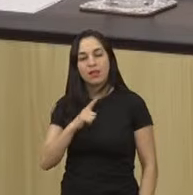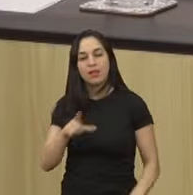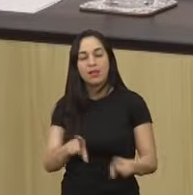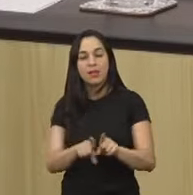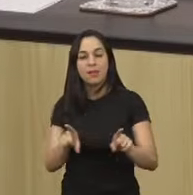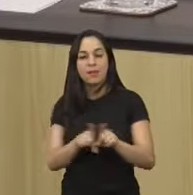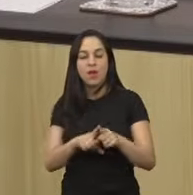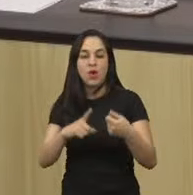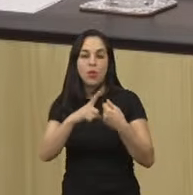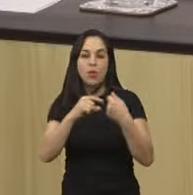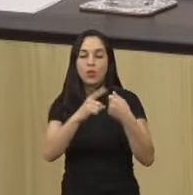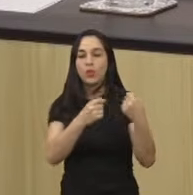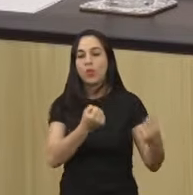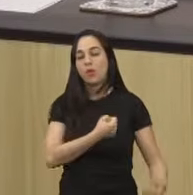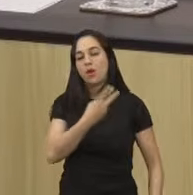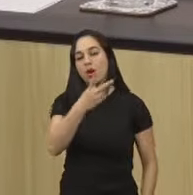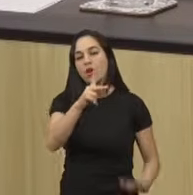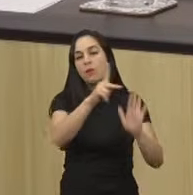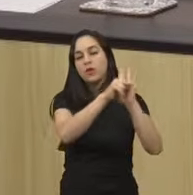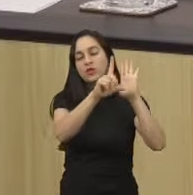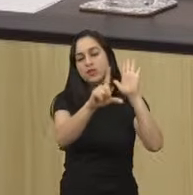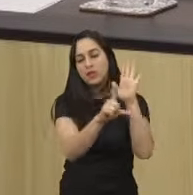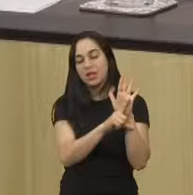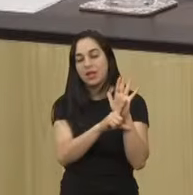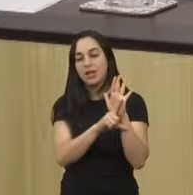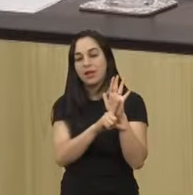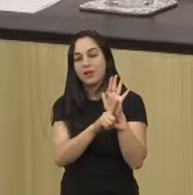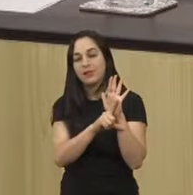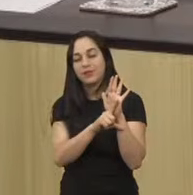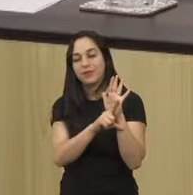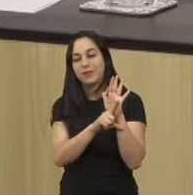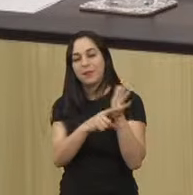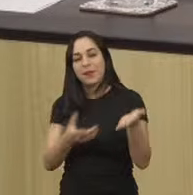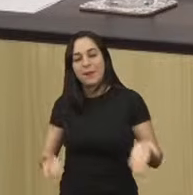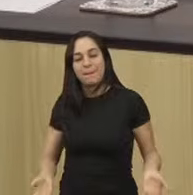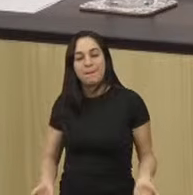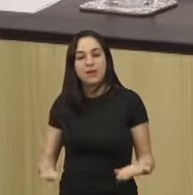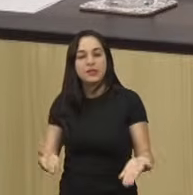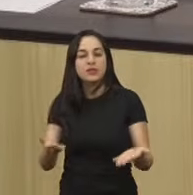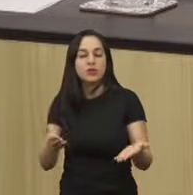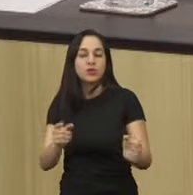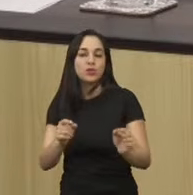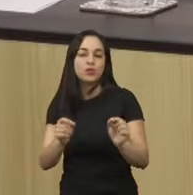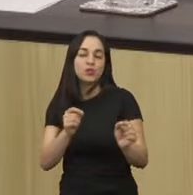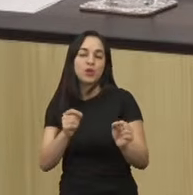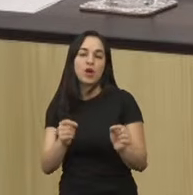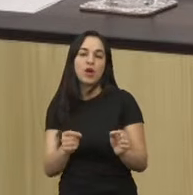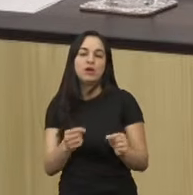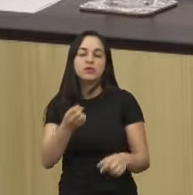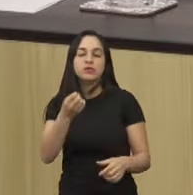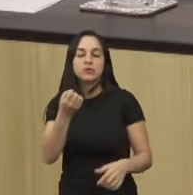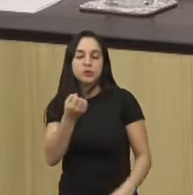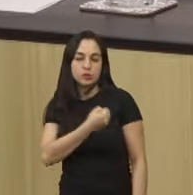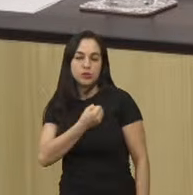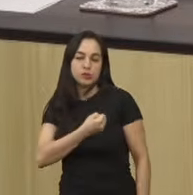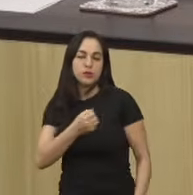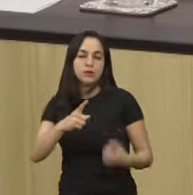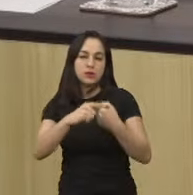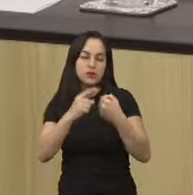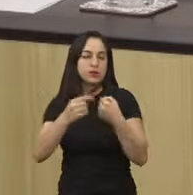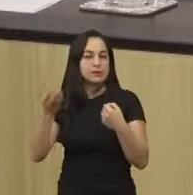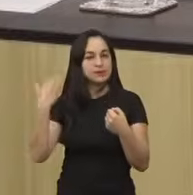o artigo 2º do projeto de lei em epígrafe, procedendo-se, então, à adequação de numeração dos artigos